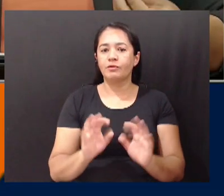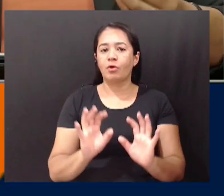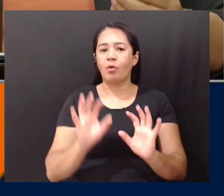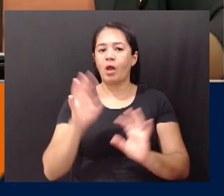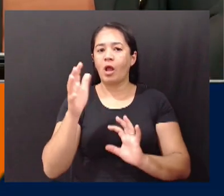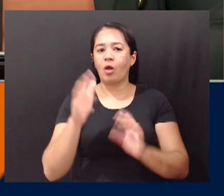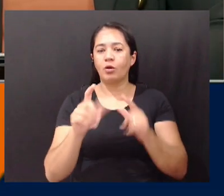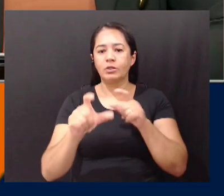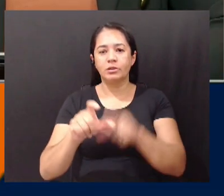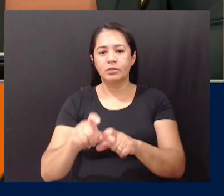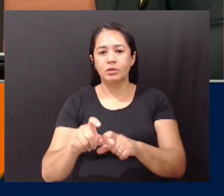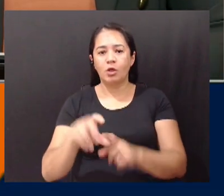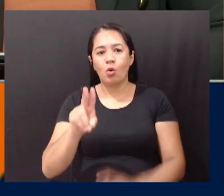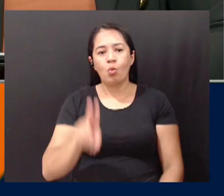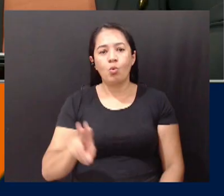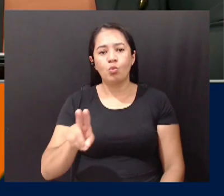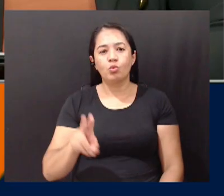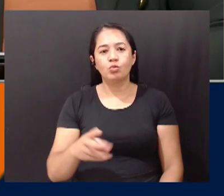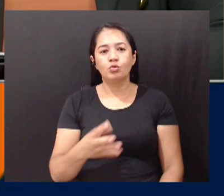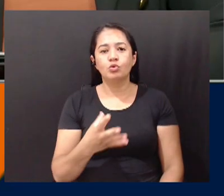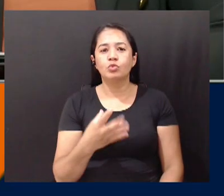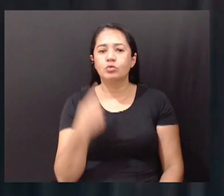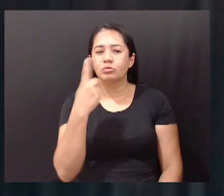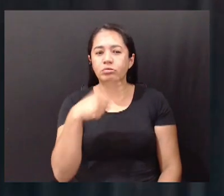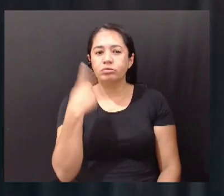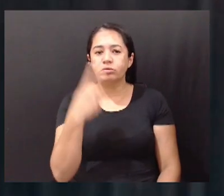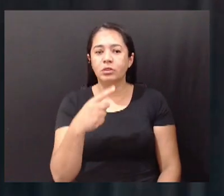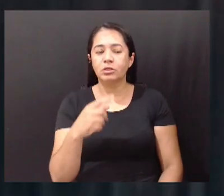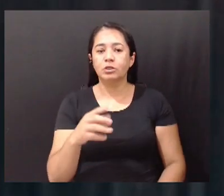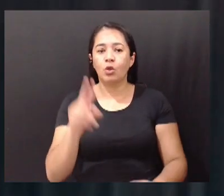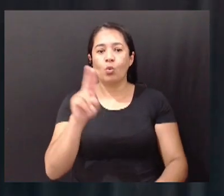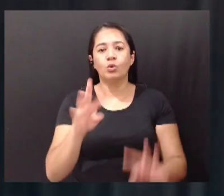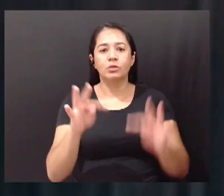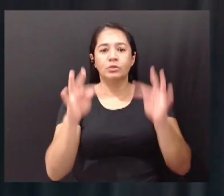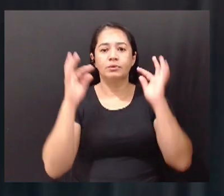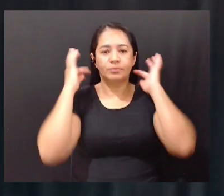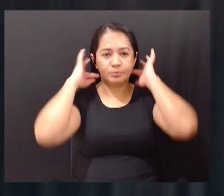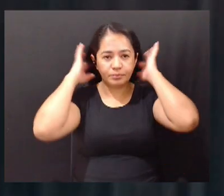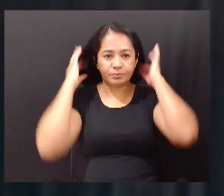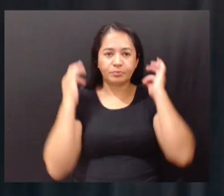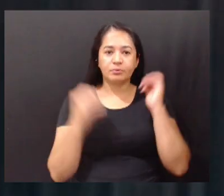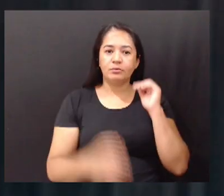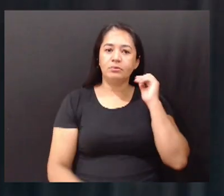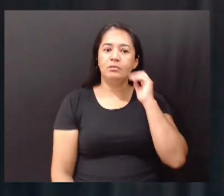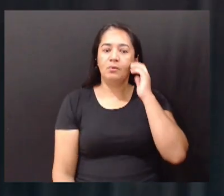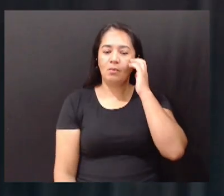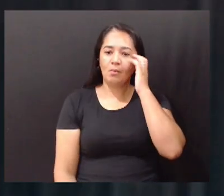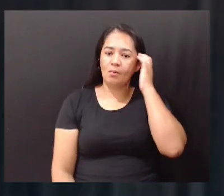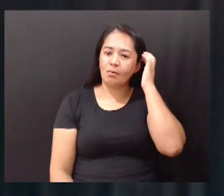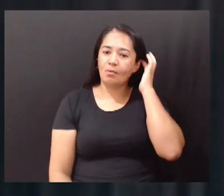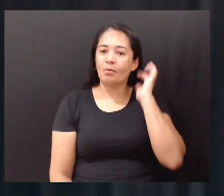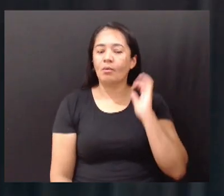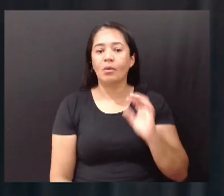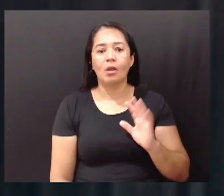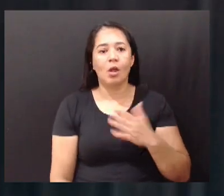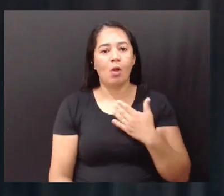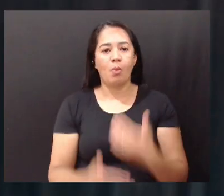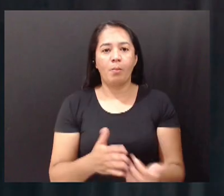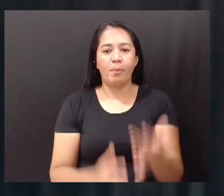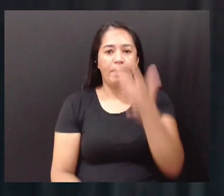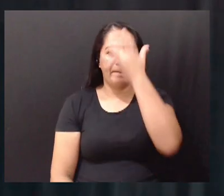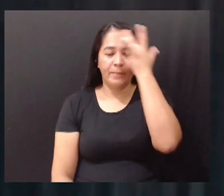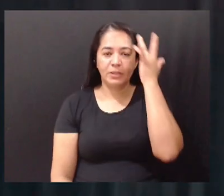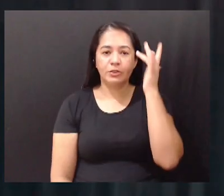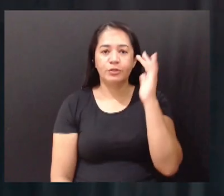intenso da tecnologia, Beatriz? Olha, todo mundo, acaba sendo vulnerável realmente